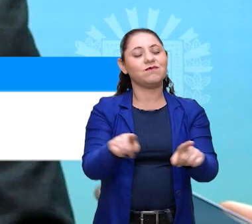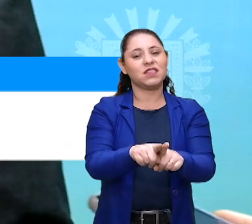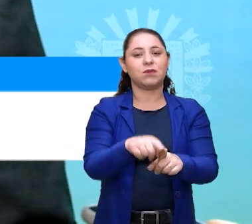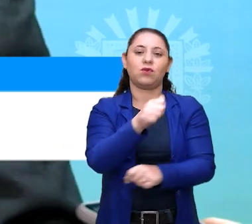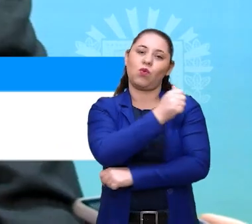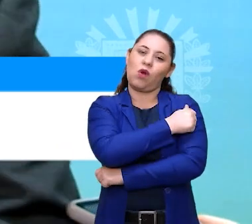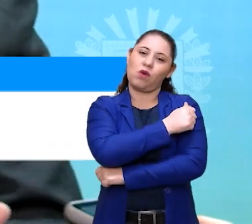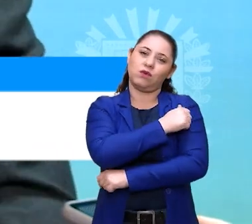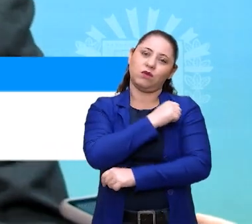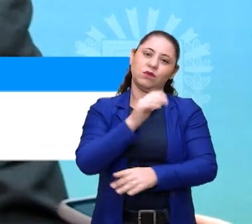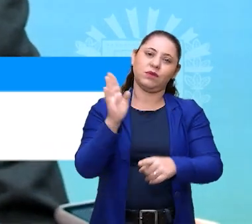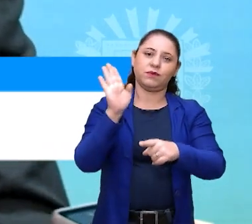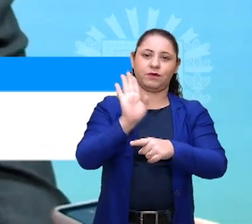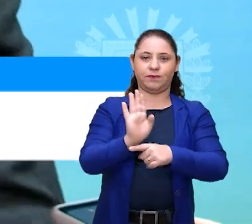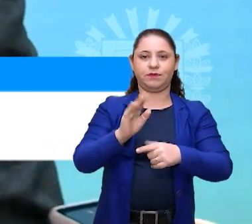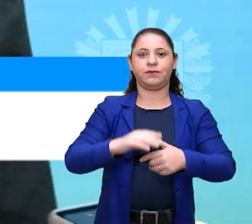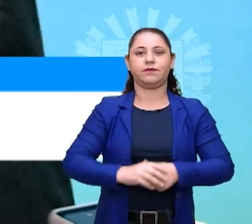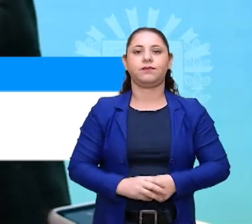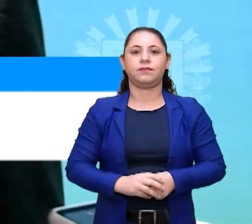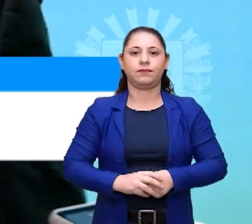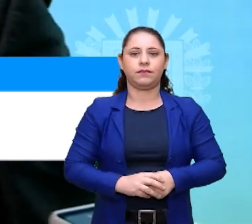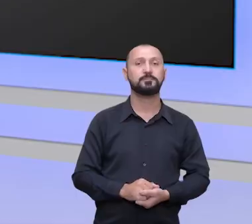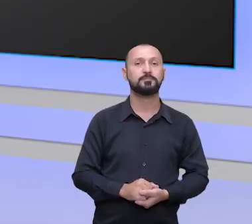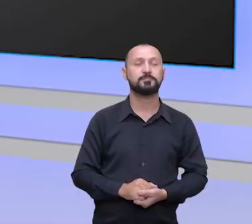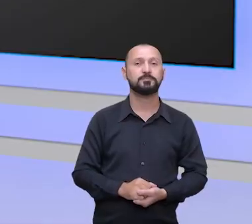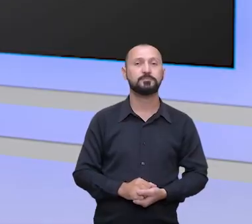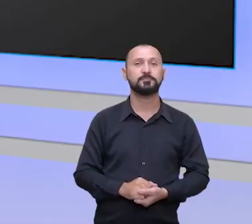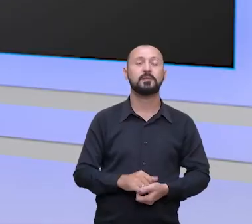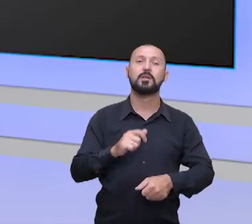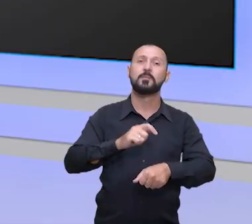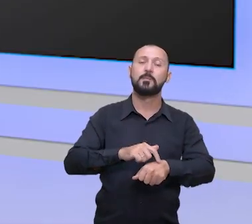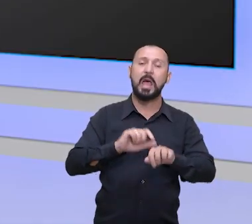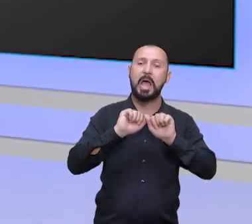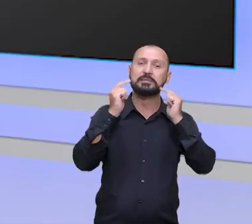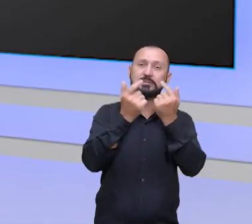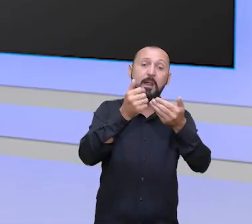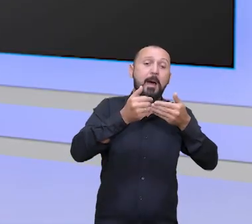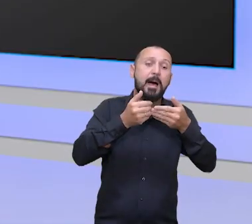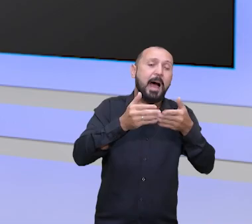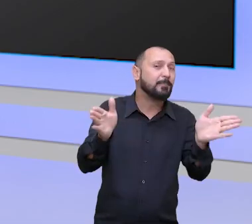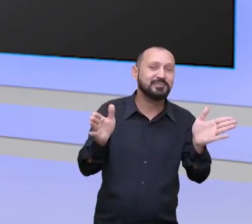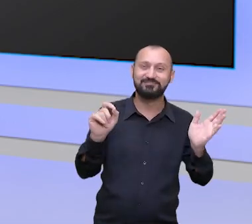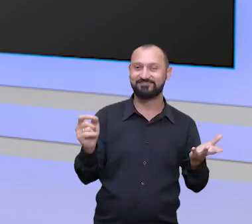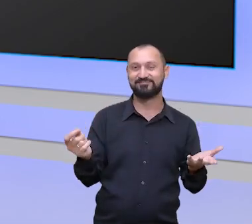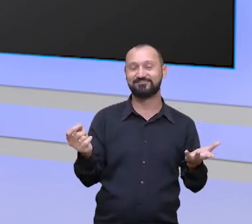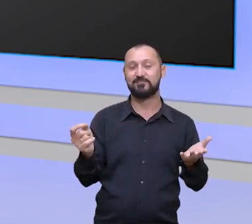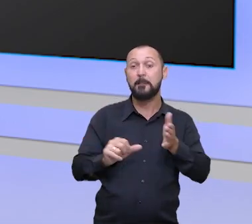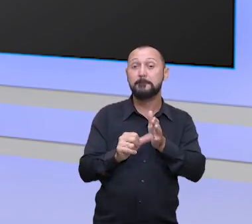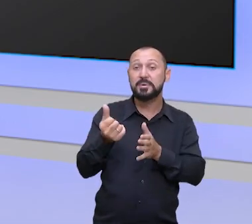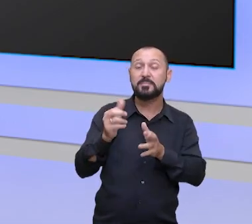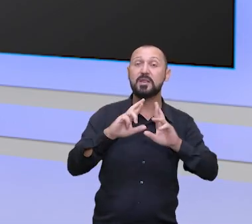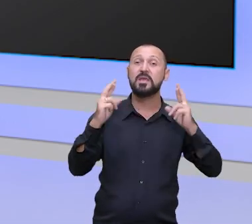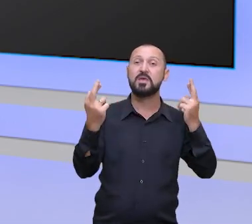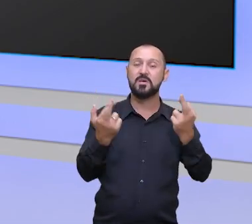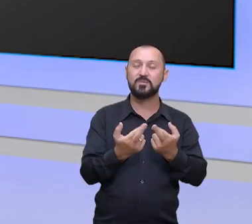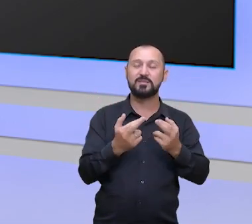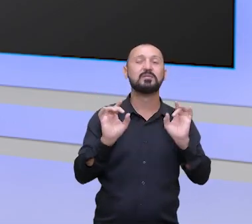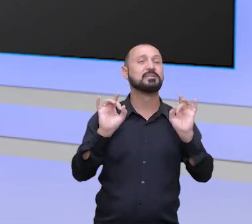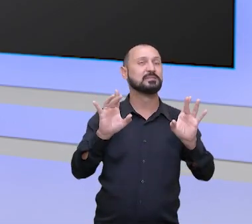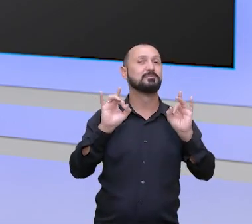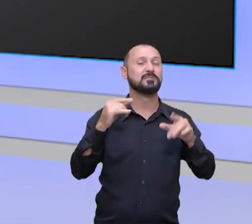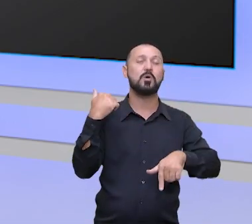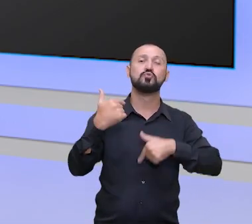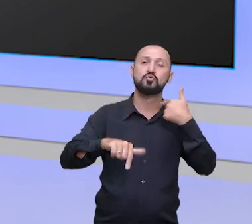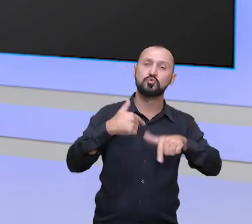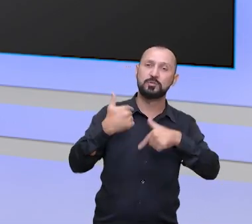os professores e está ganhando principalmente os nossos alunos. De portas abertas ao público, a Alemes realiza a primeira sessão